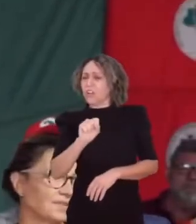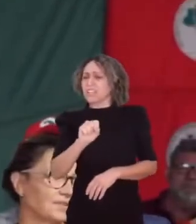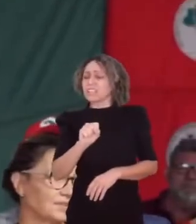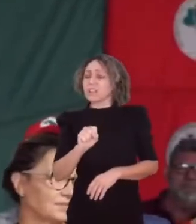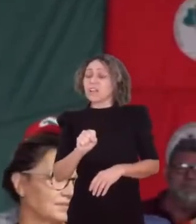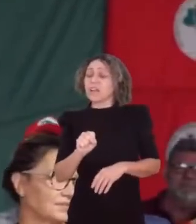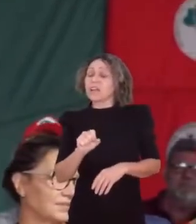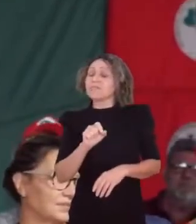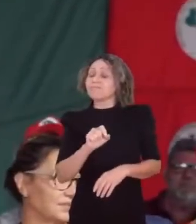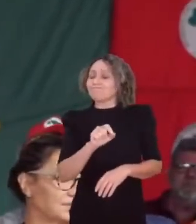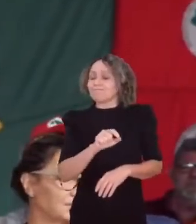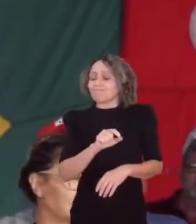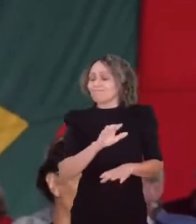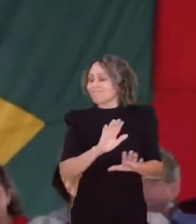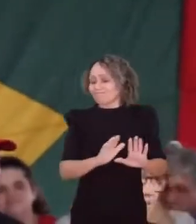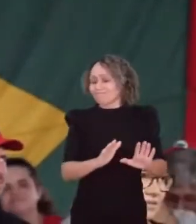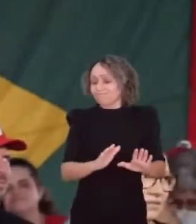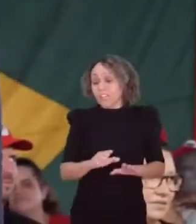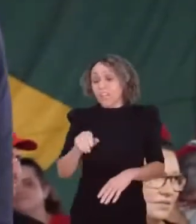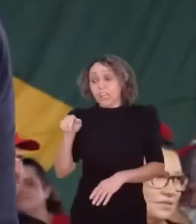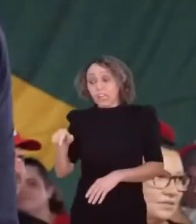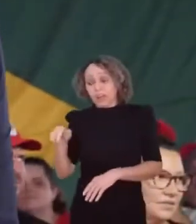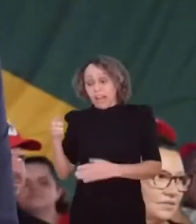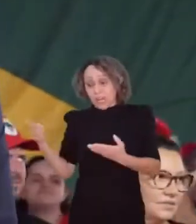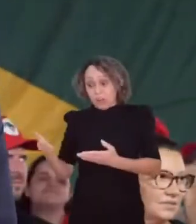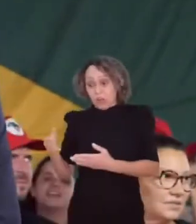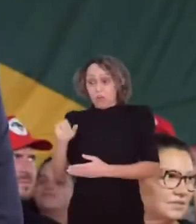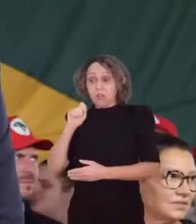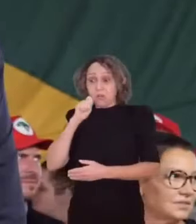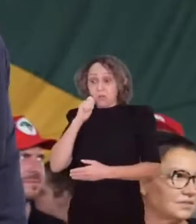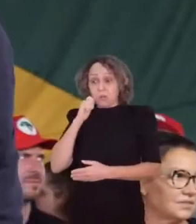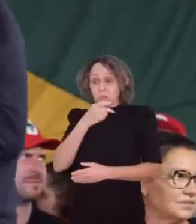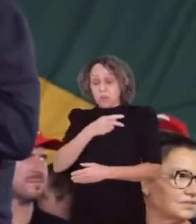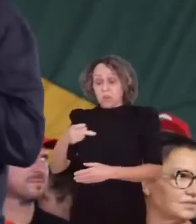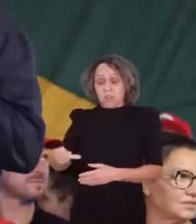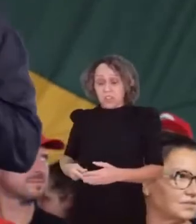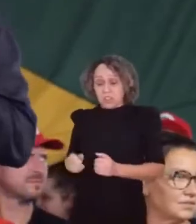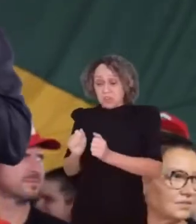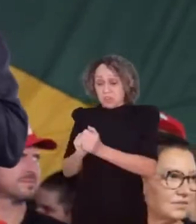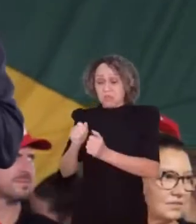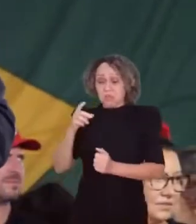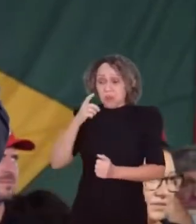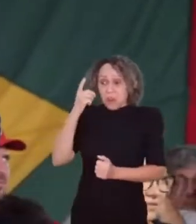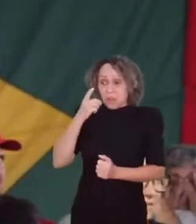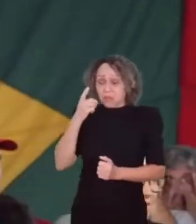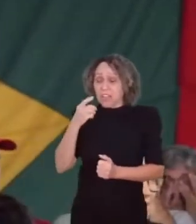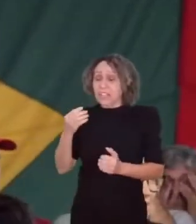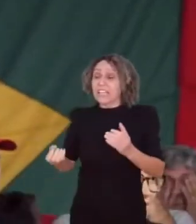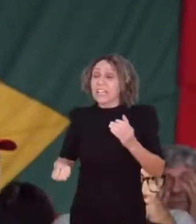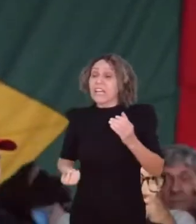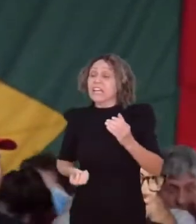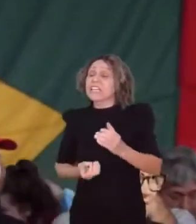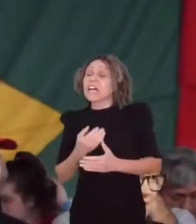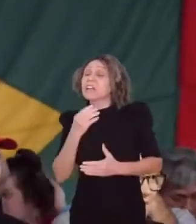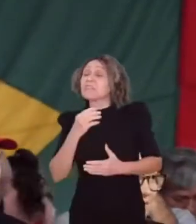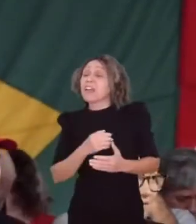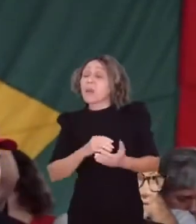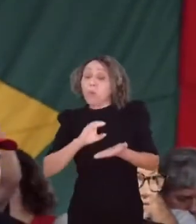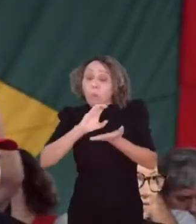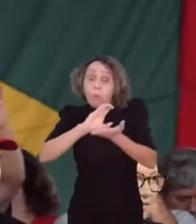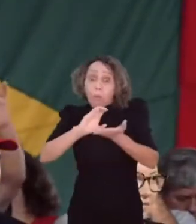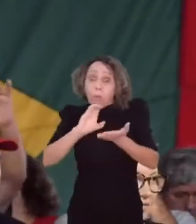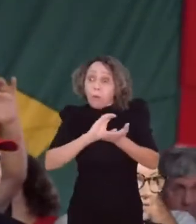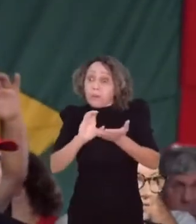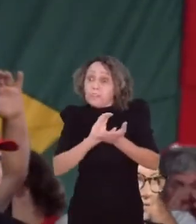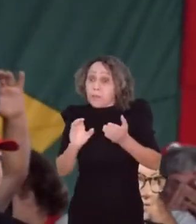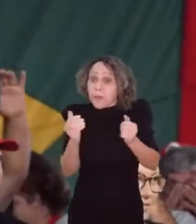é um orçamento em que os deputados começam a governar o país ao invés do governo governar. E eles